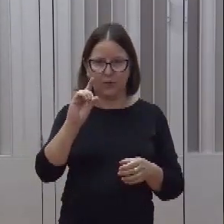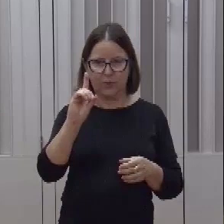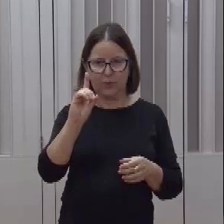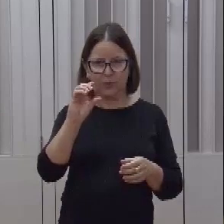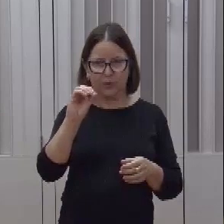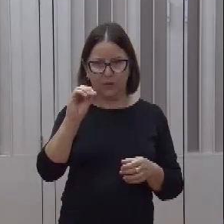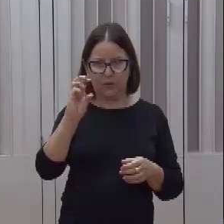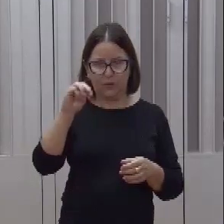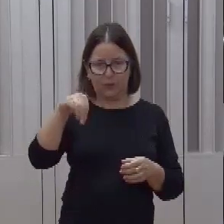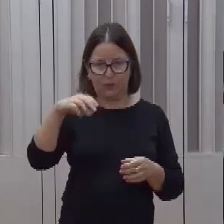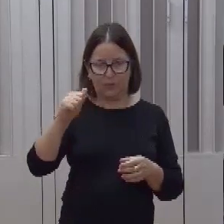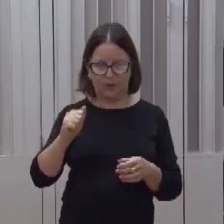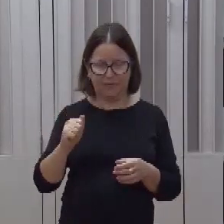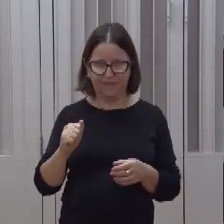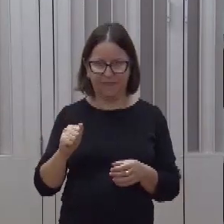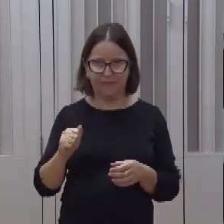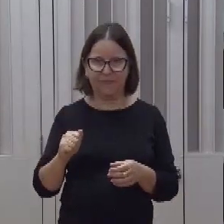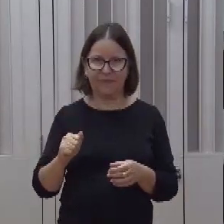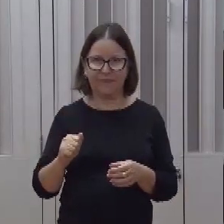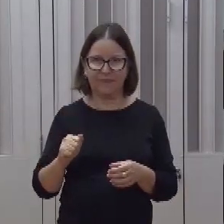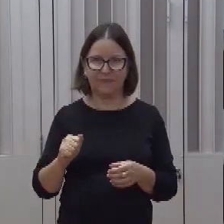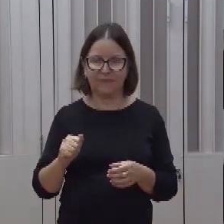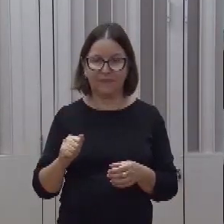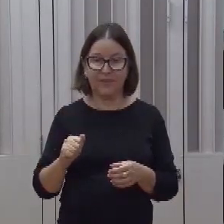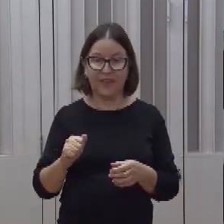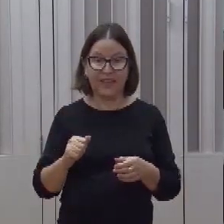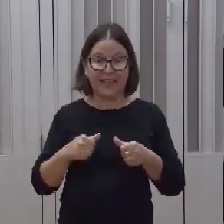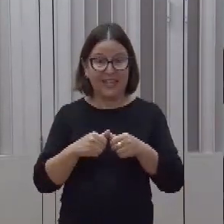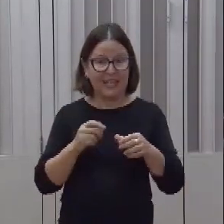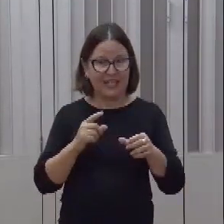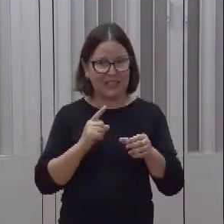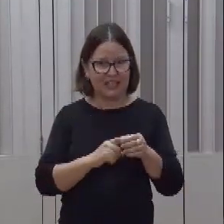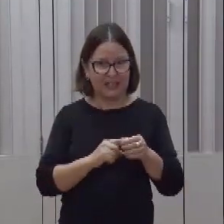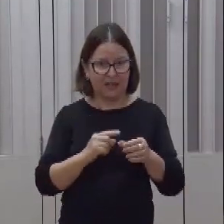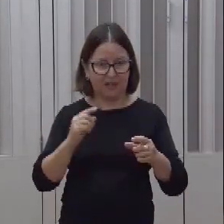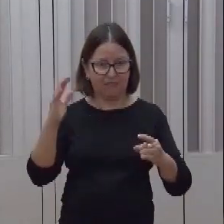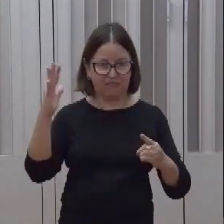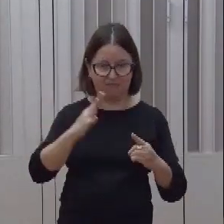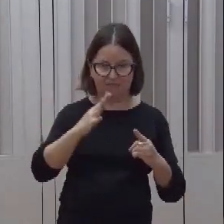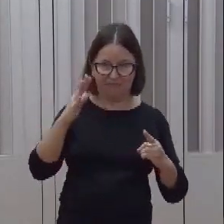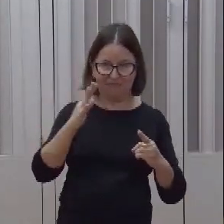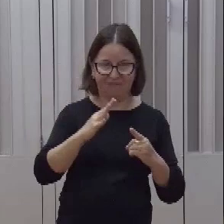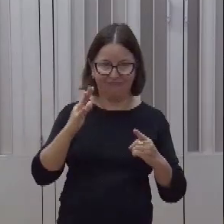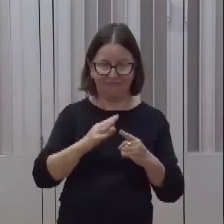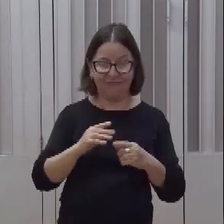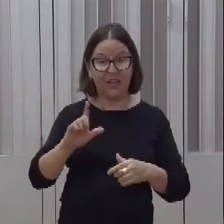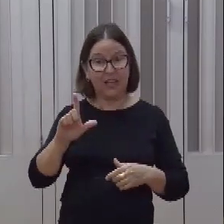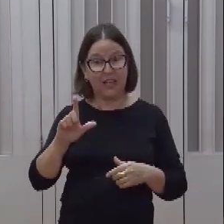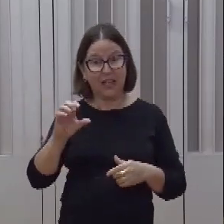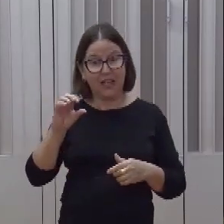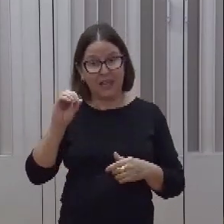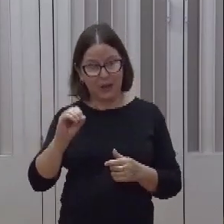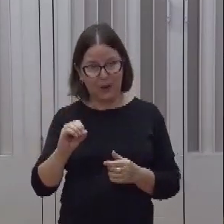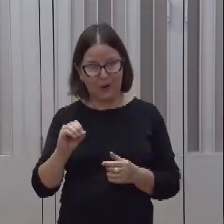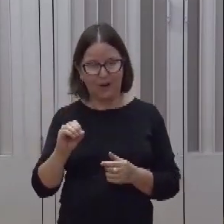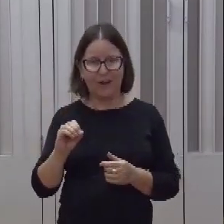Sodoma tomou conta de Ló. Ló passou a viver uma vida